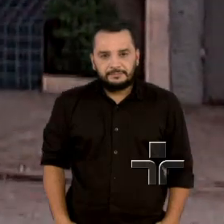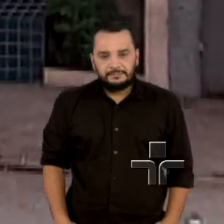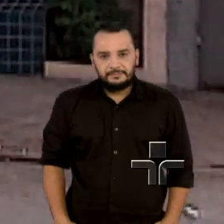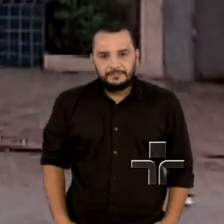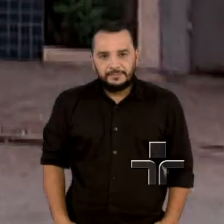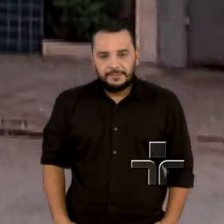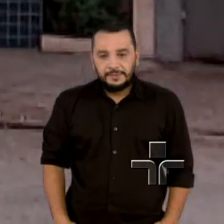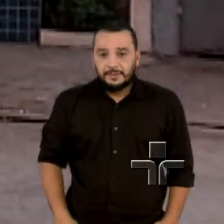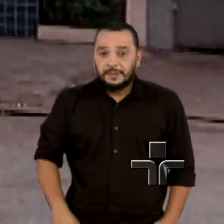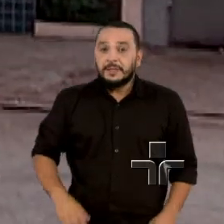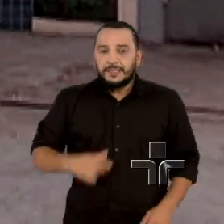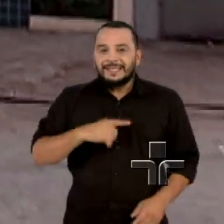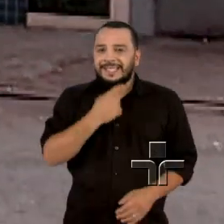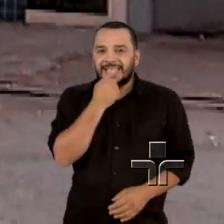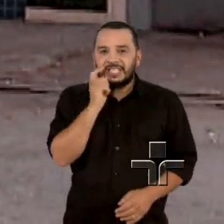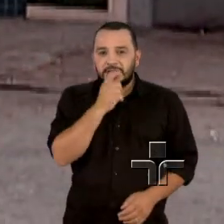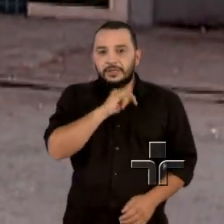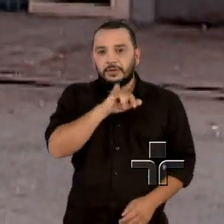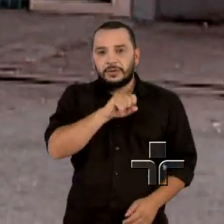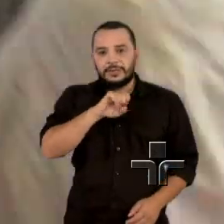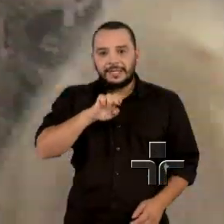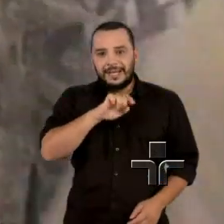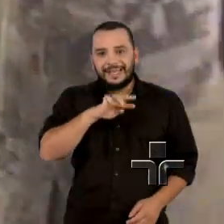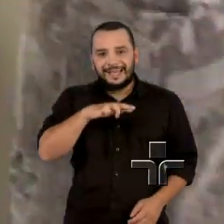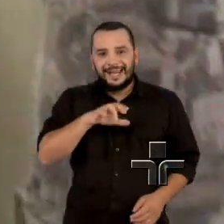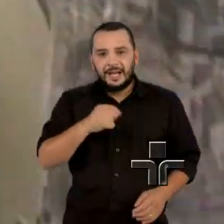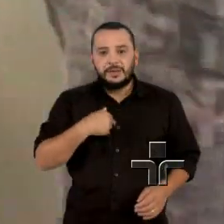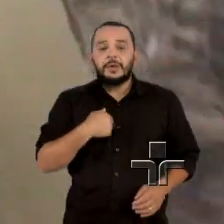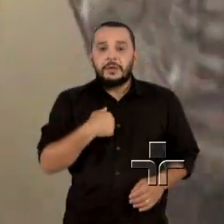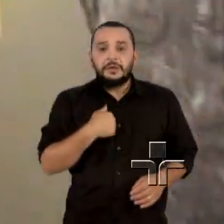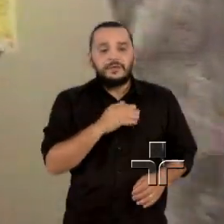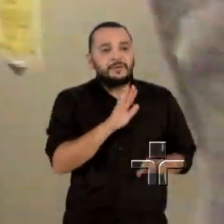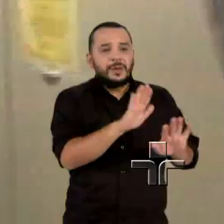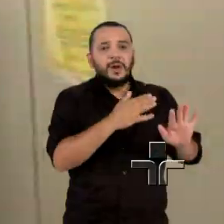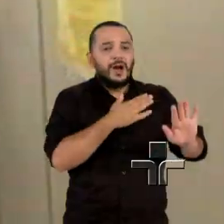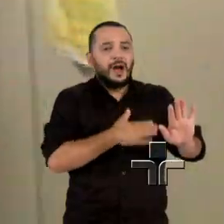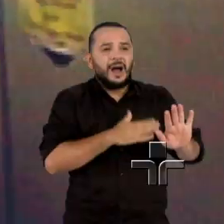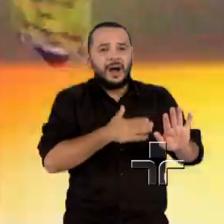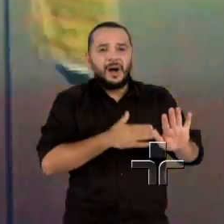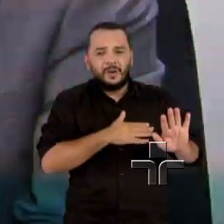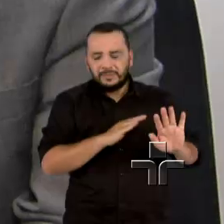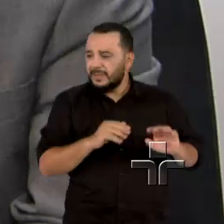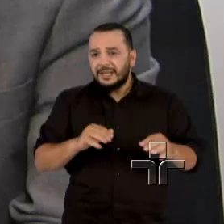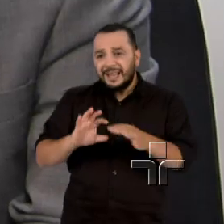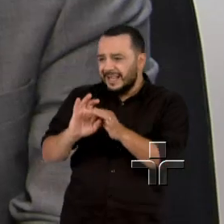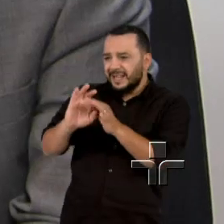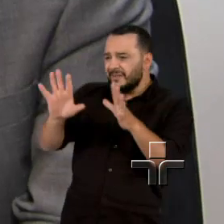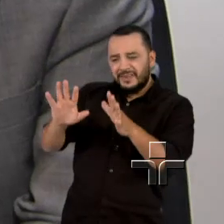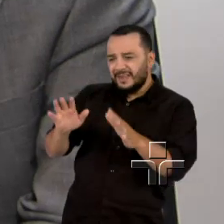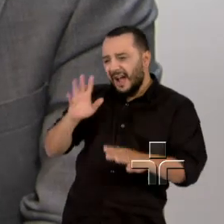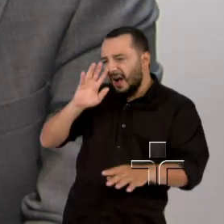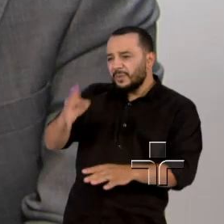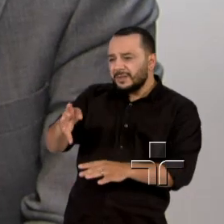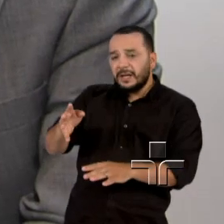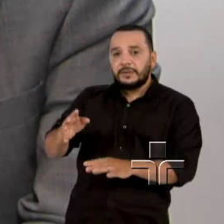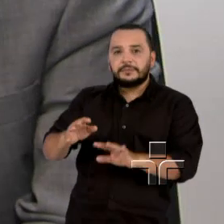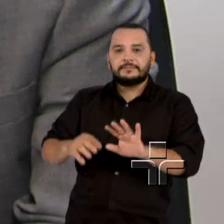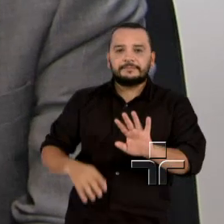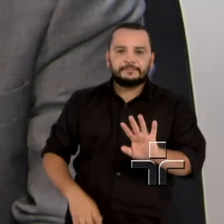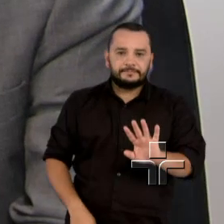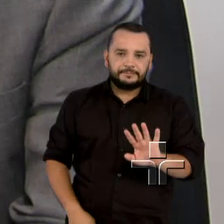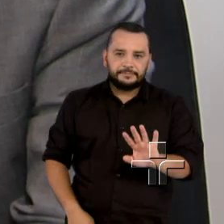O dentista José Renato Tarran pediu calma aos bandidos. Determinou a libertação dos acusados. Naquele 10 de agosto